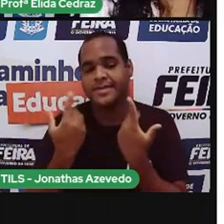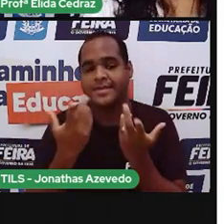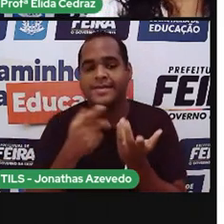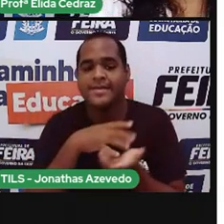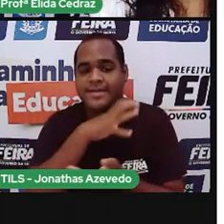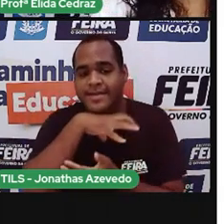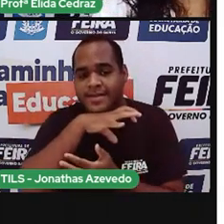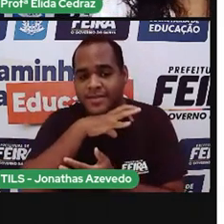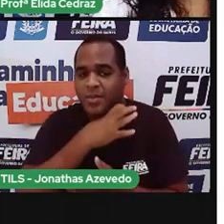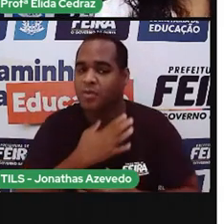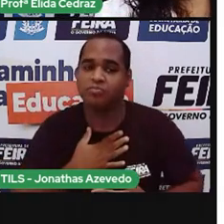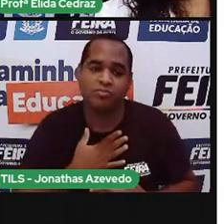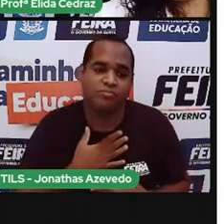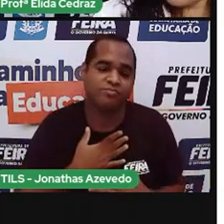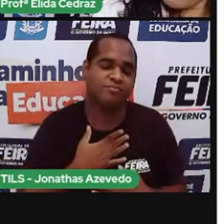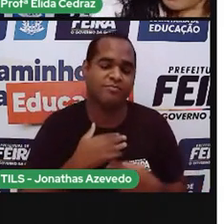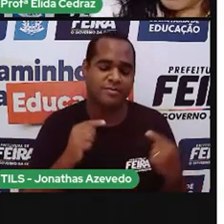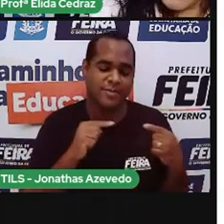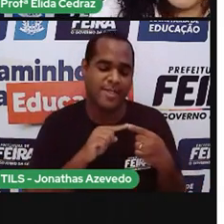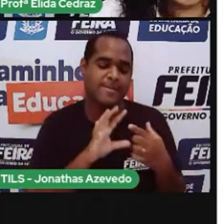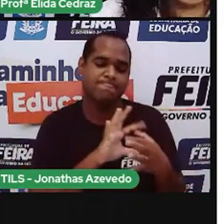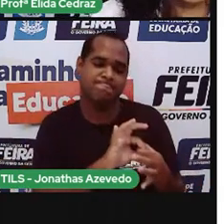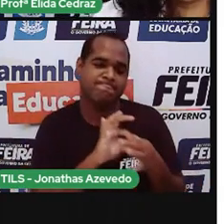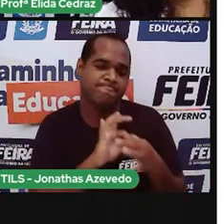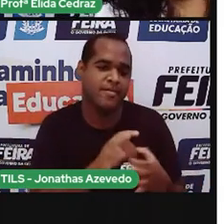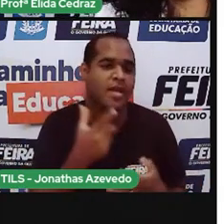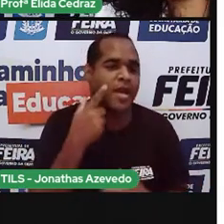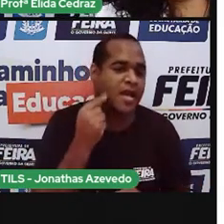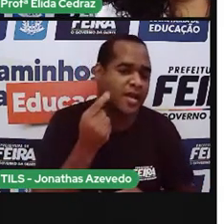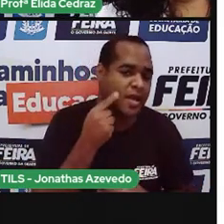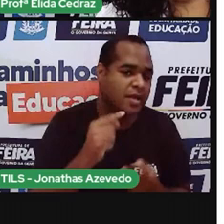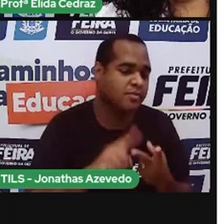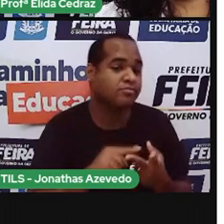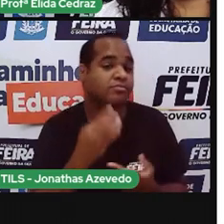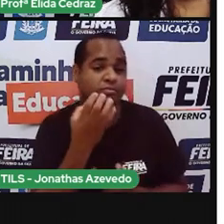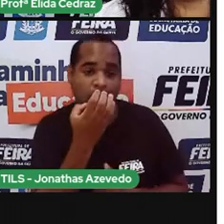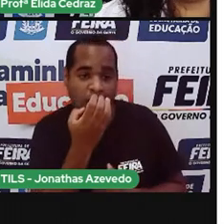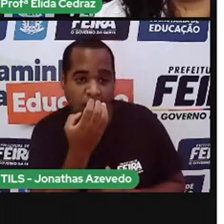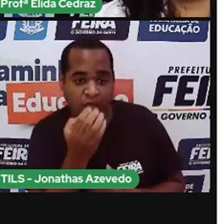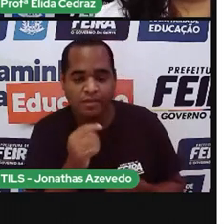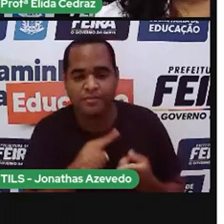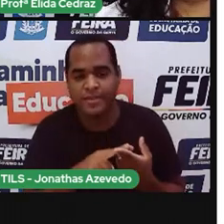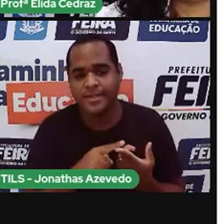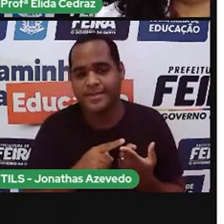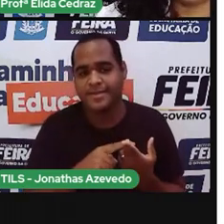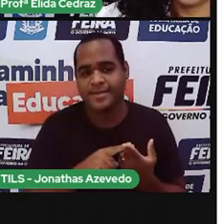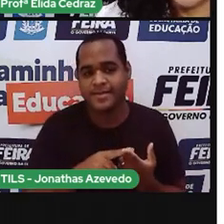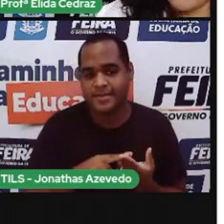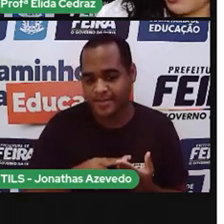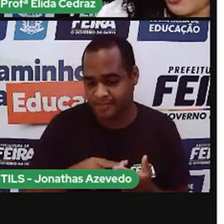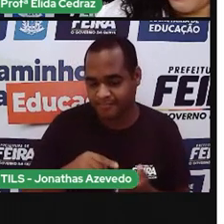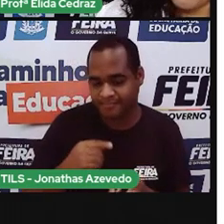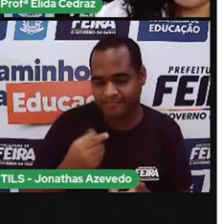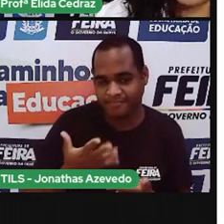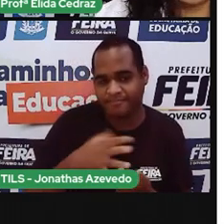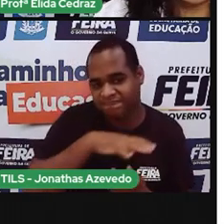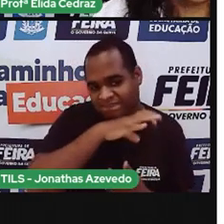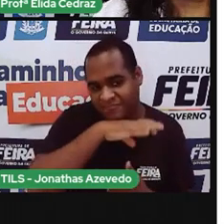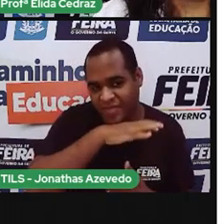gente fica como se fosse da família, os gatinhos, os cães, os animais, os bichinhos de